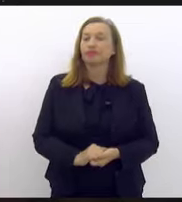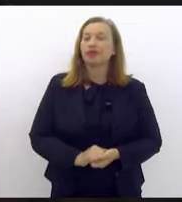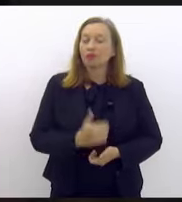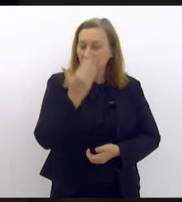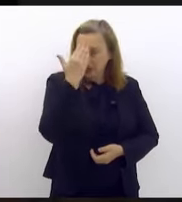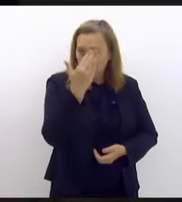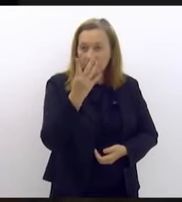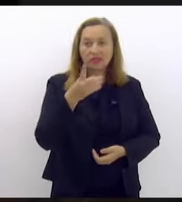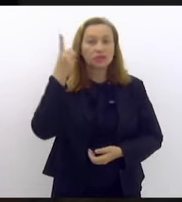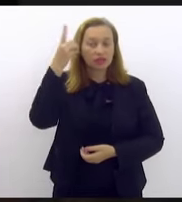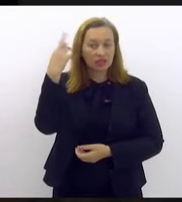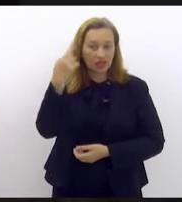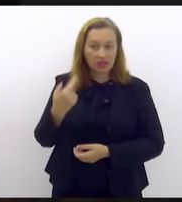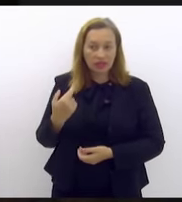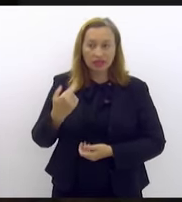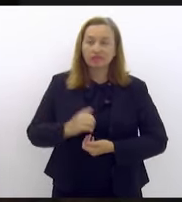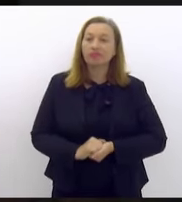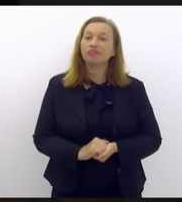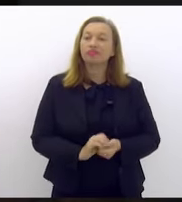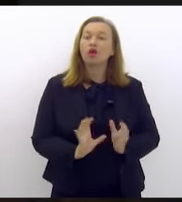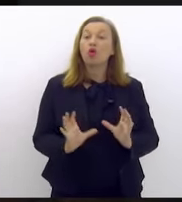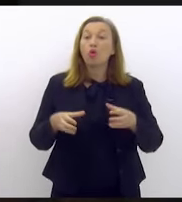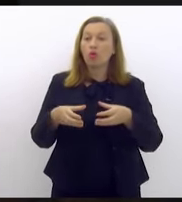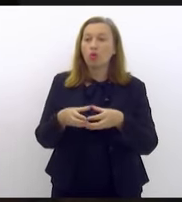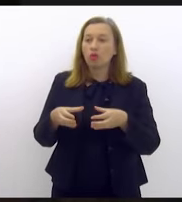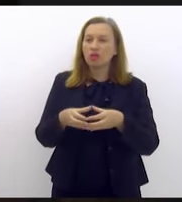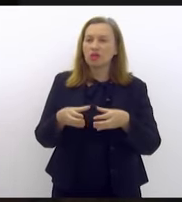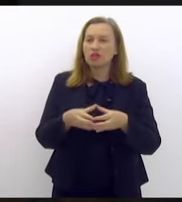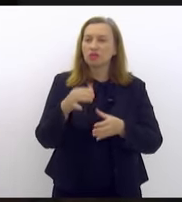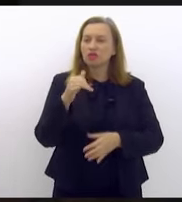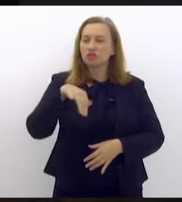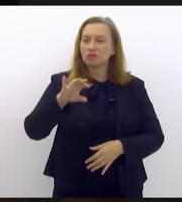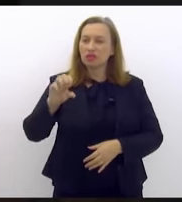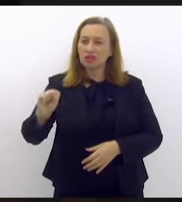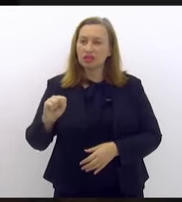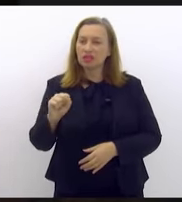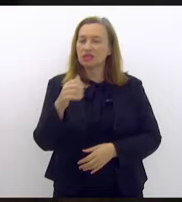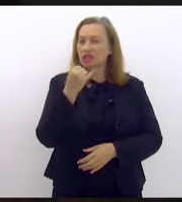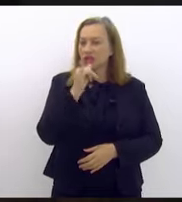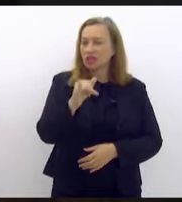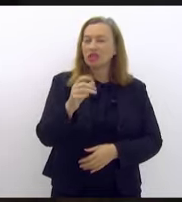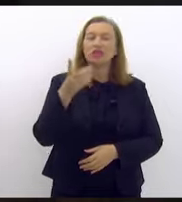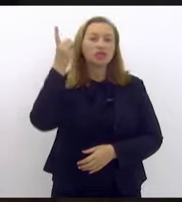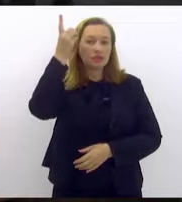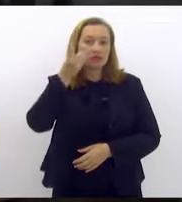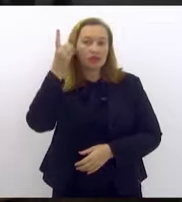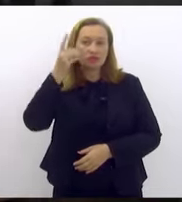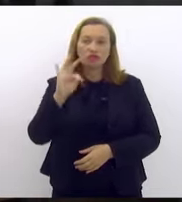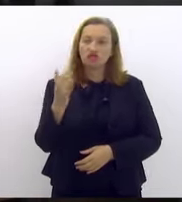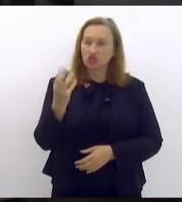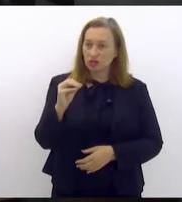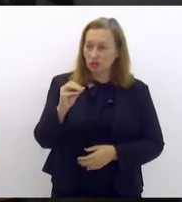Obrigado, deputada Renata. Pela Comissão de Minas e Energia, deputado Tiago Rangel.